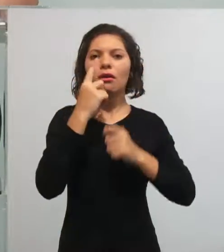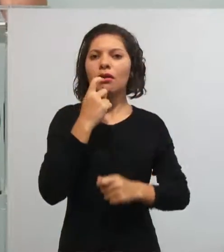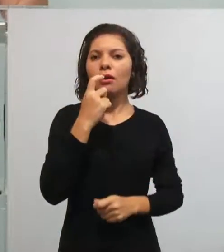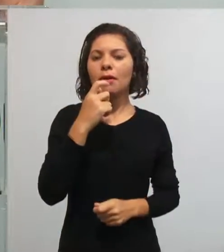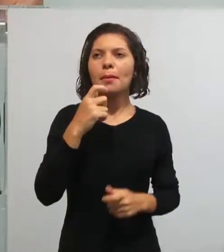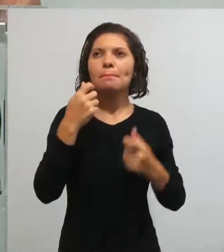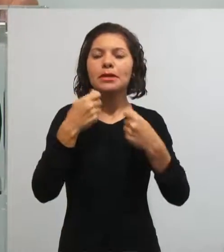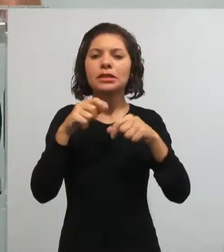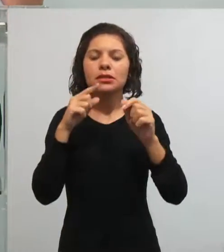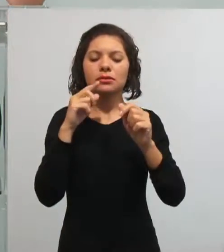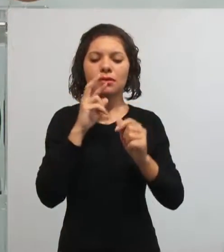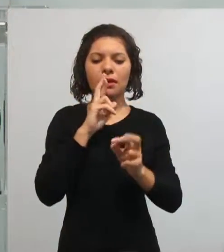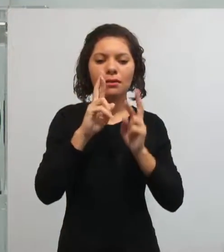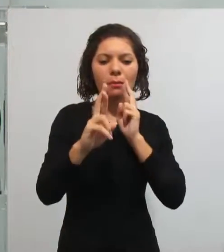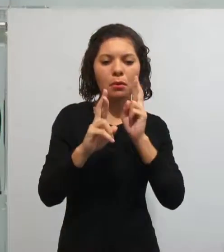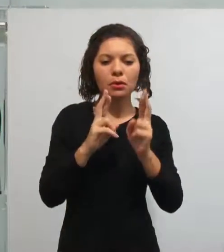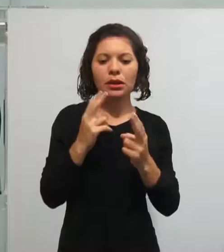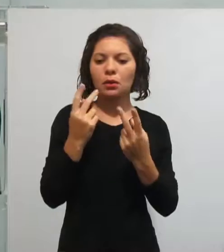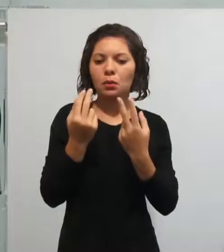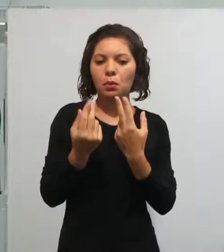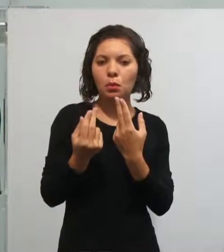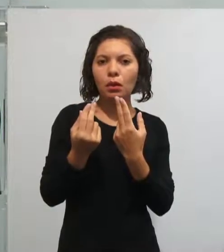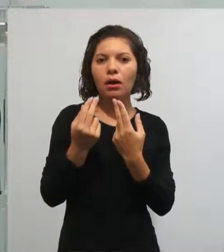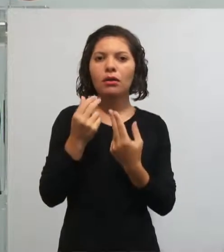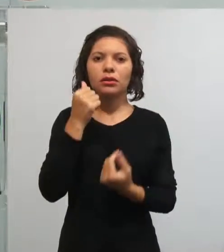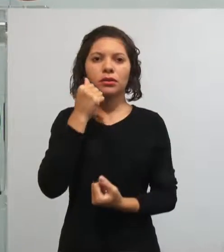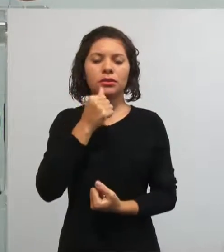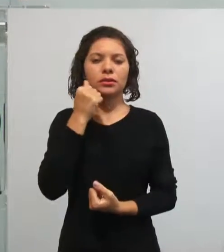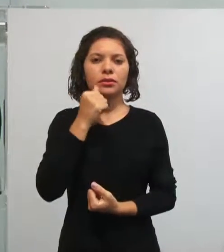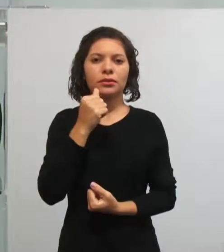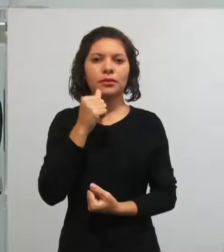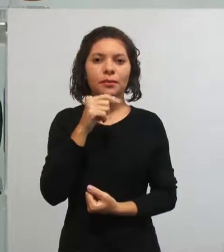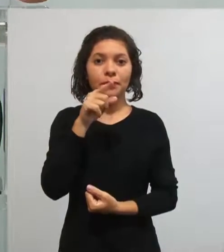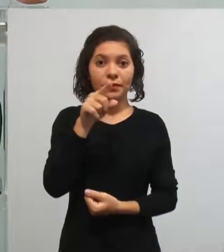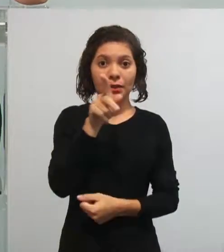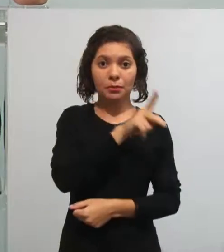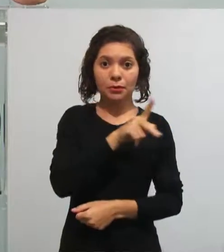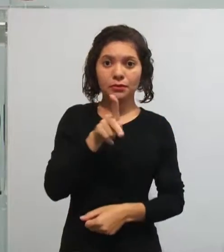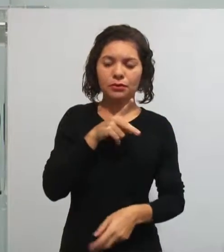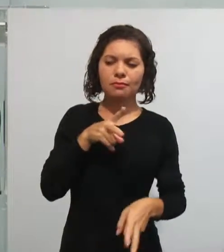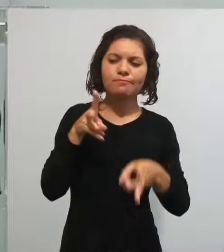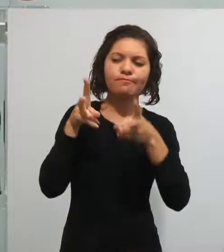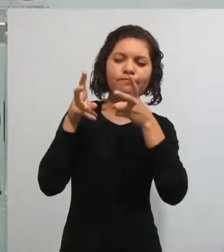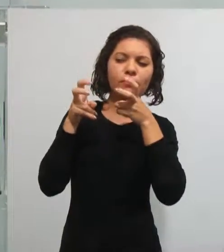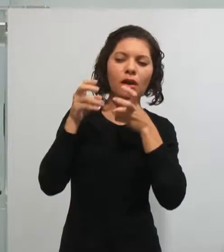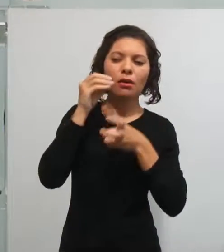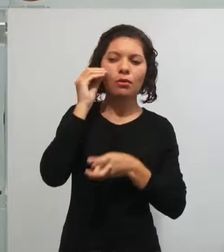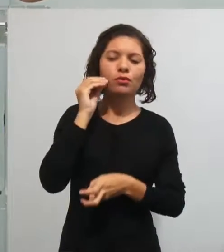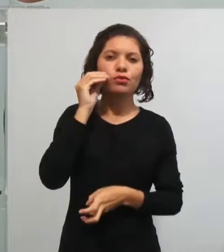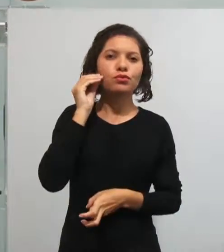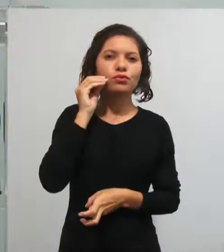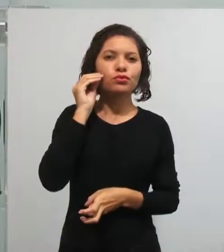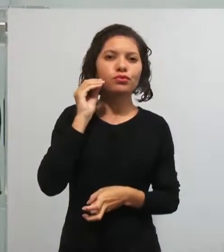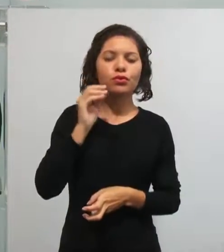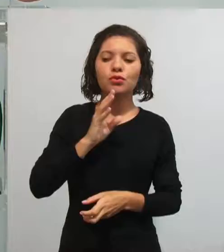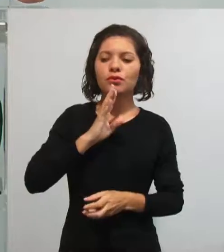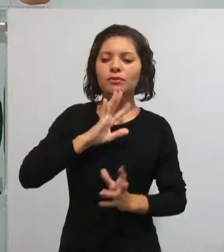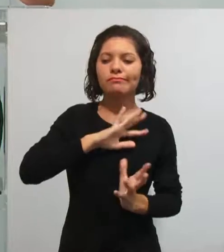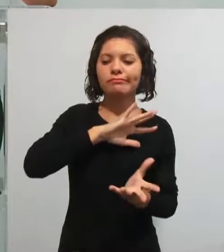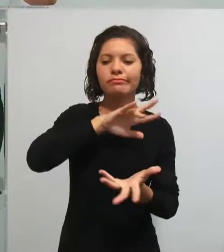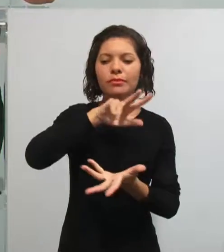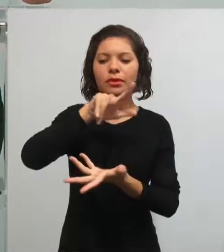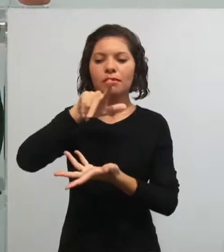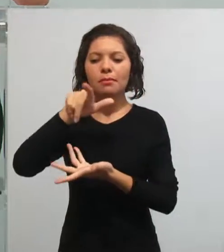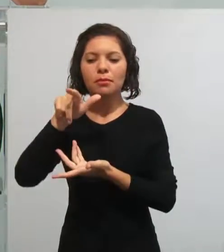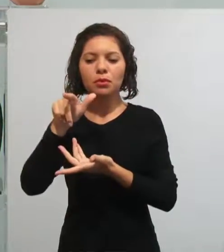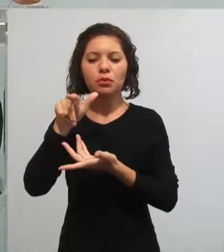eu fosse a Chapeuzinho. Você vai ver todo o conhecimento de mundo que ele vai trazer, a experimentação, na hora de elaborar aquelas